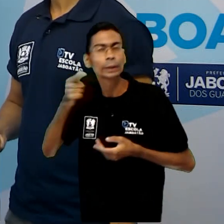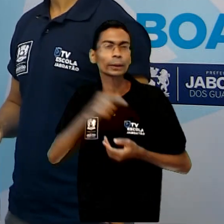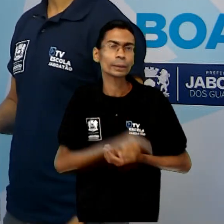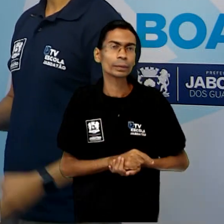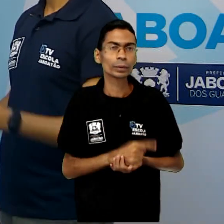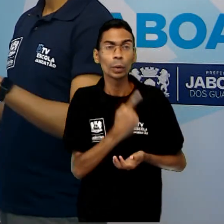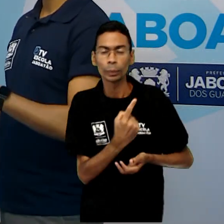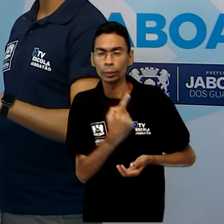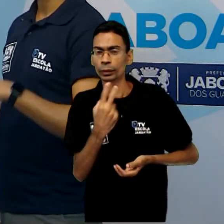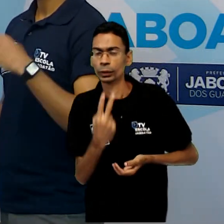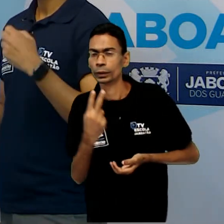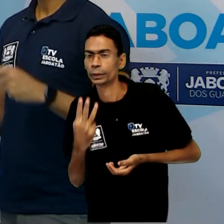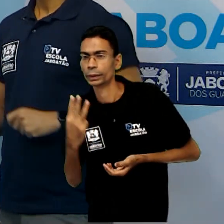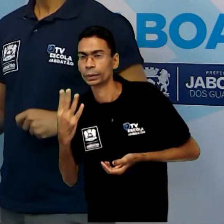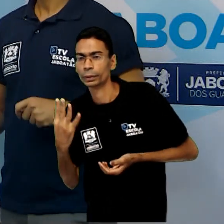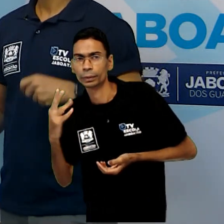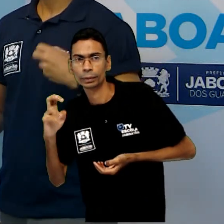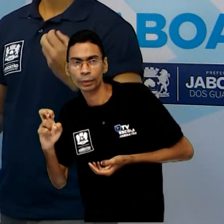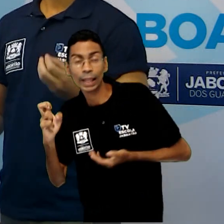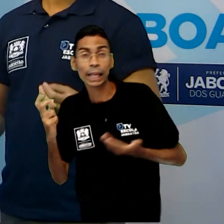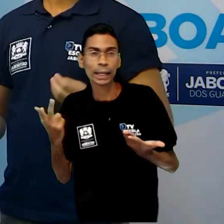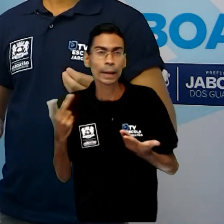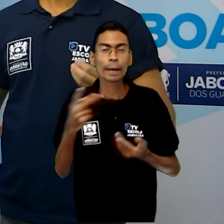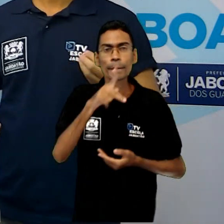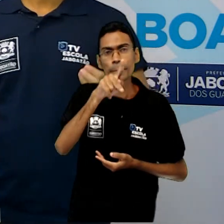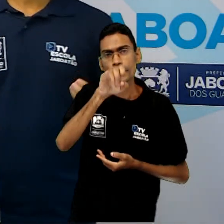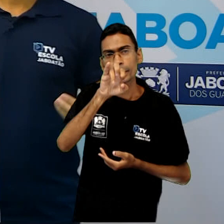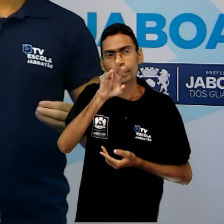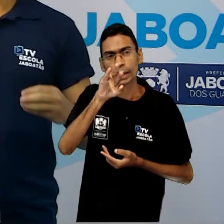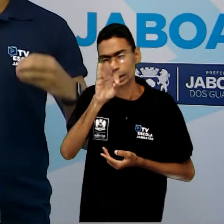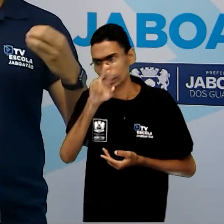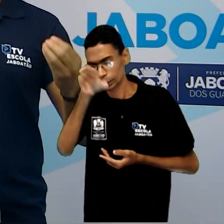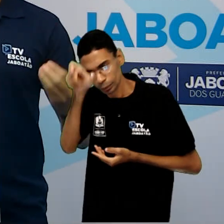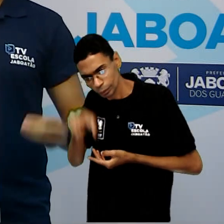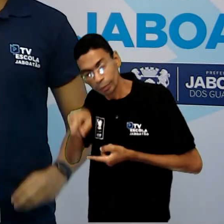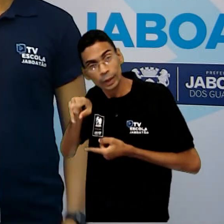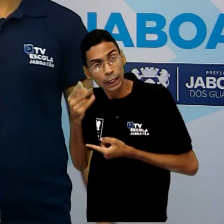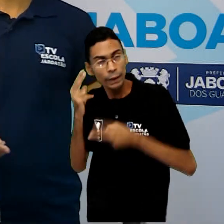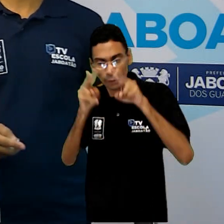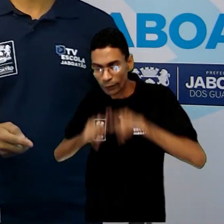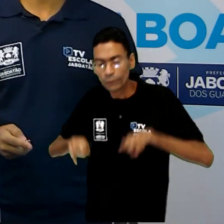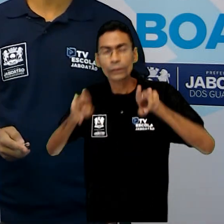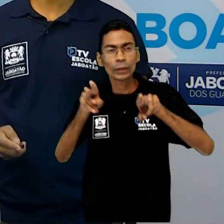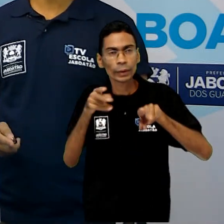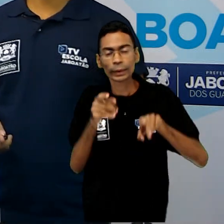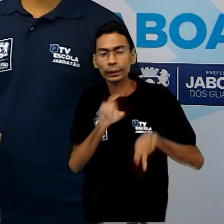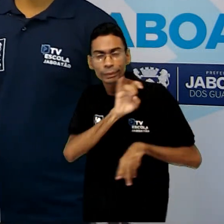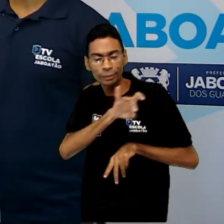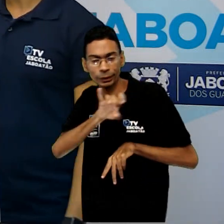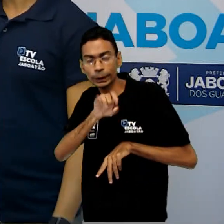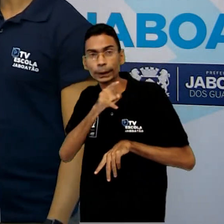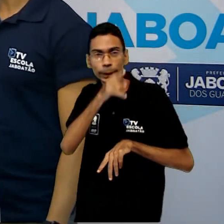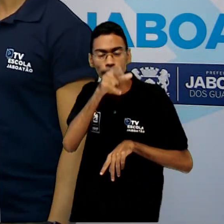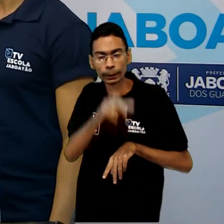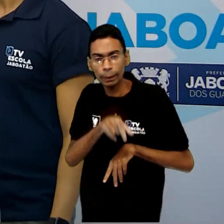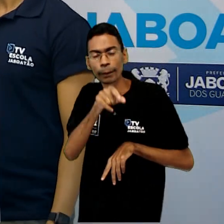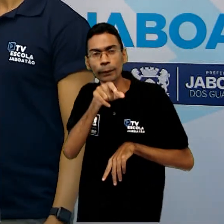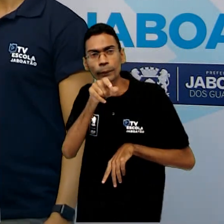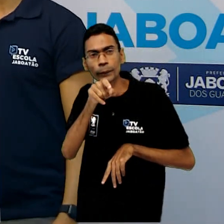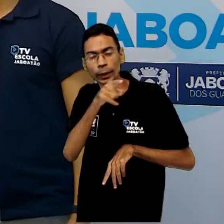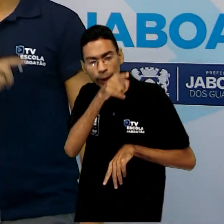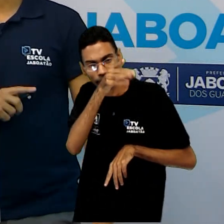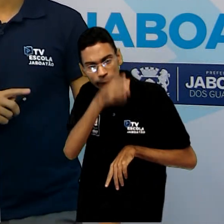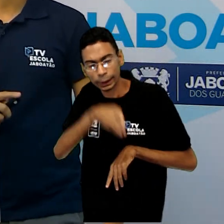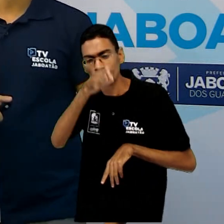3, 4, 5. E Pedro viu que cada parte dessa que ele dividiu representa 1/5, pois